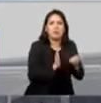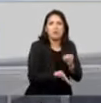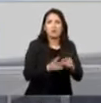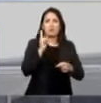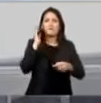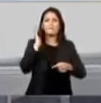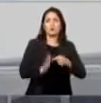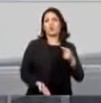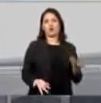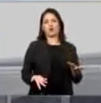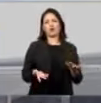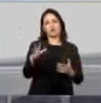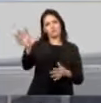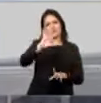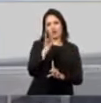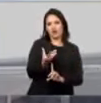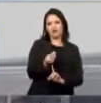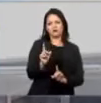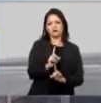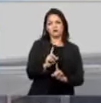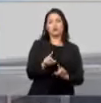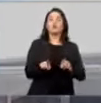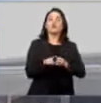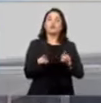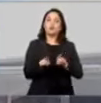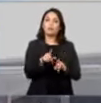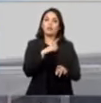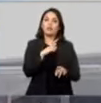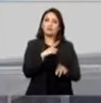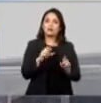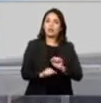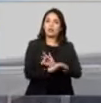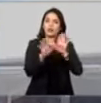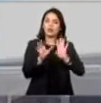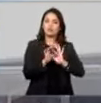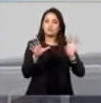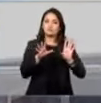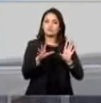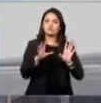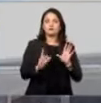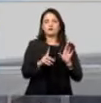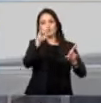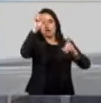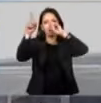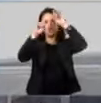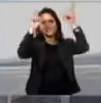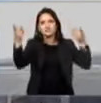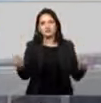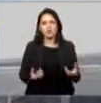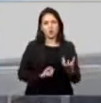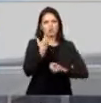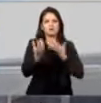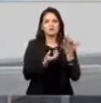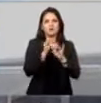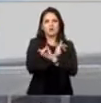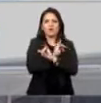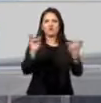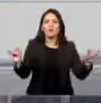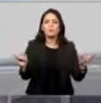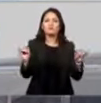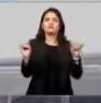é bastante claro ao se referir à liberdade de criação. A manifestação do pensamento, a criação, a expressão e a informação, sob qualquer